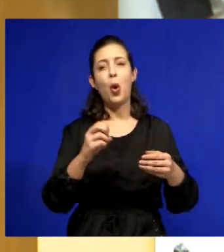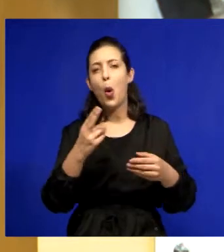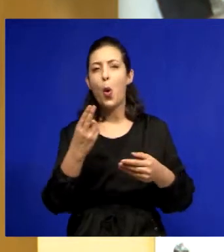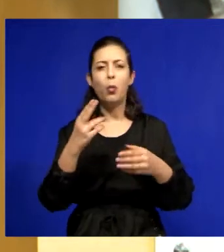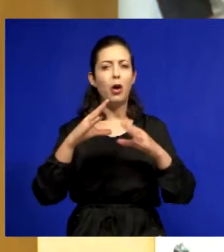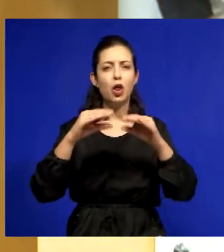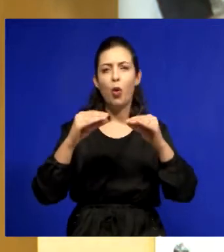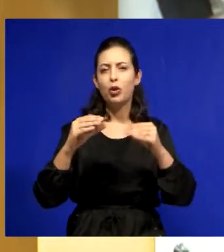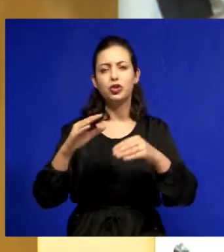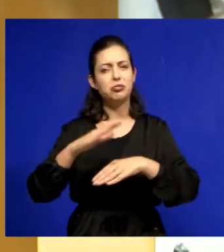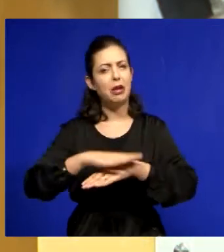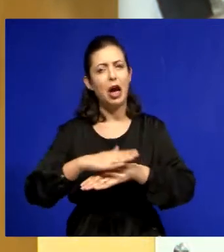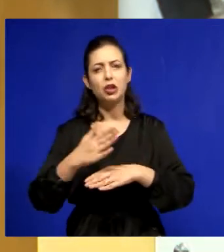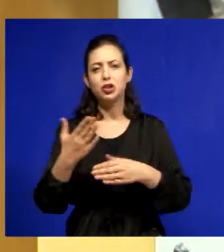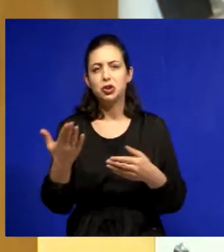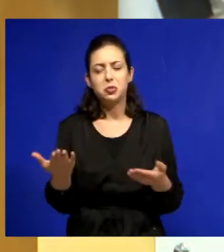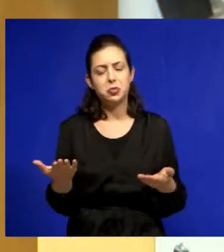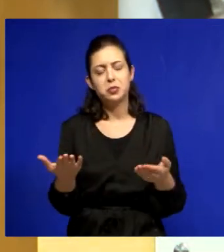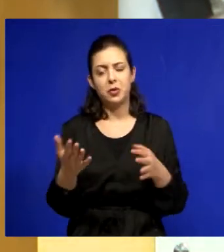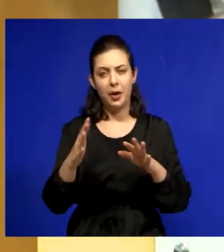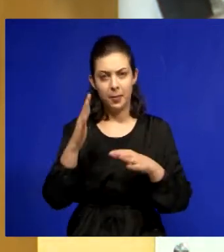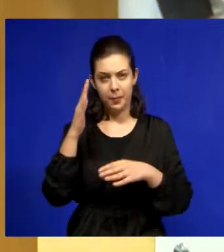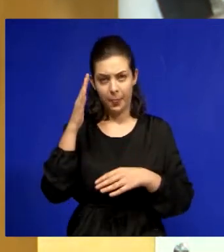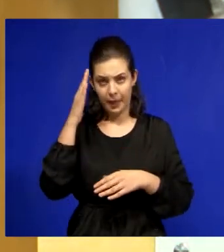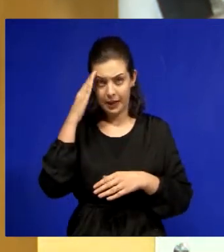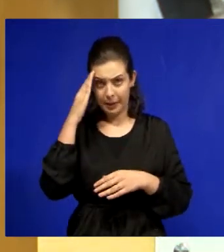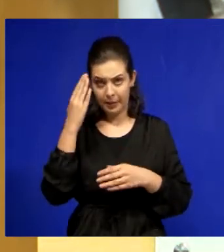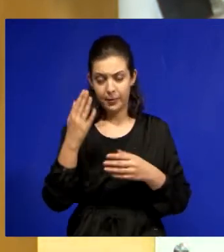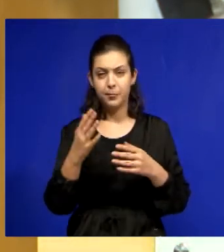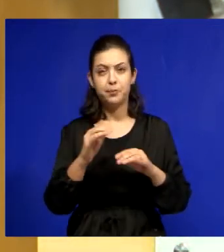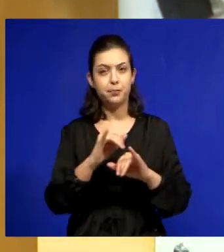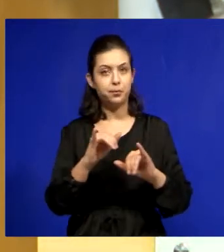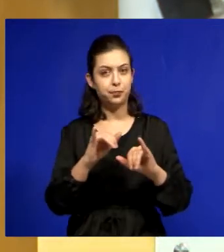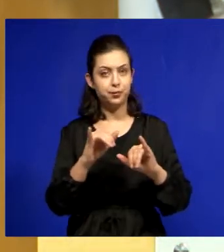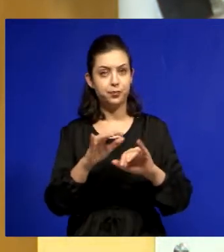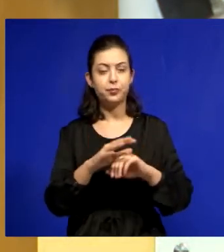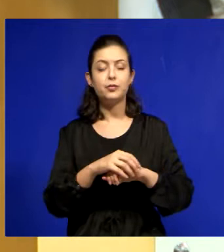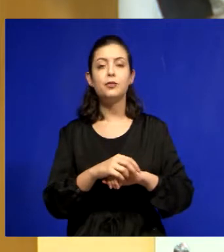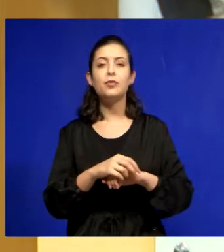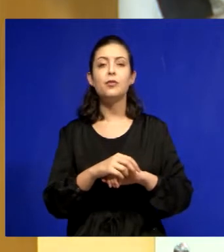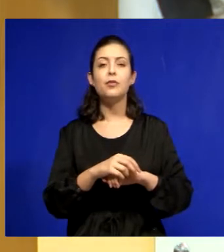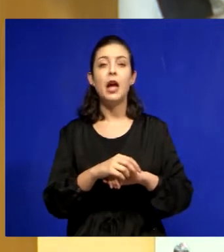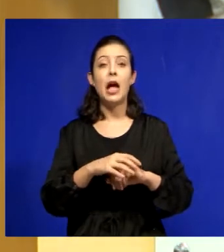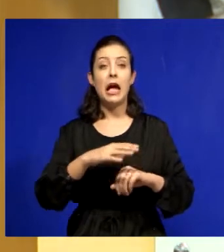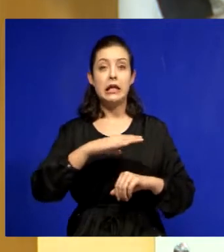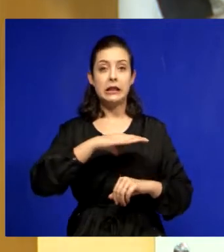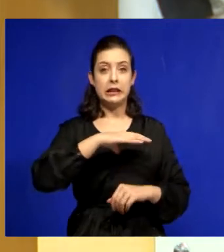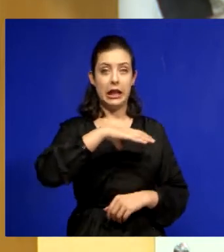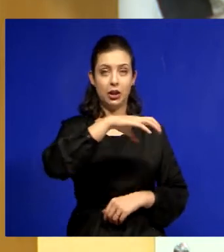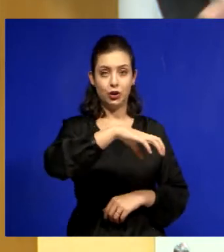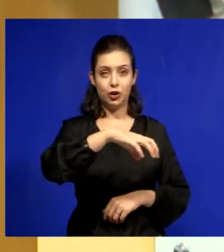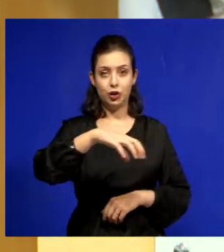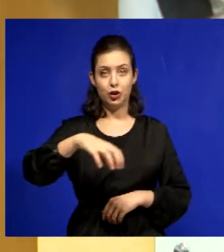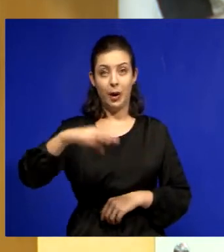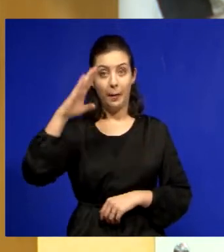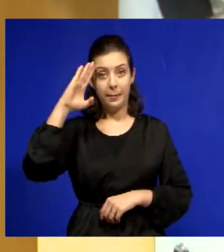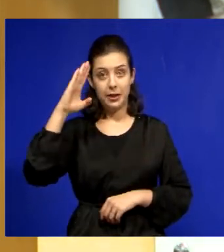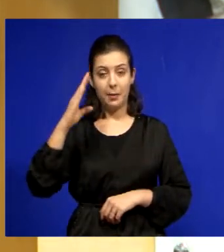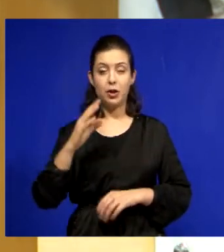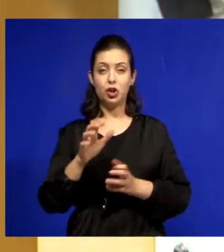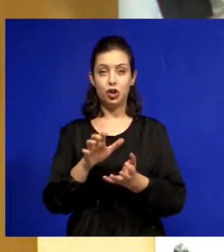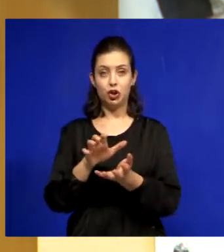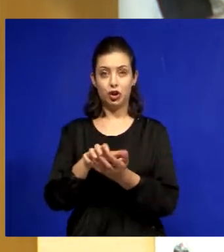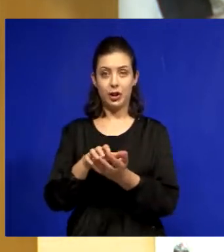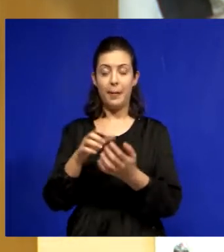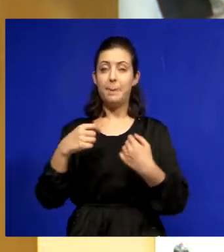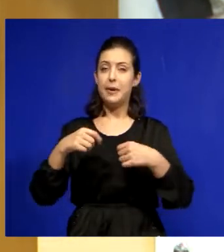tarde pra você tem uma ideia que tem uma idéia os municípios principalmente nós precisa pensar